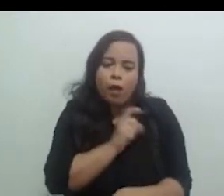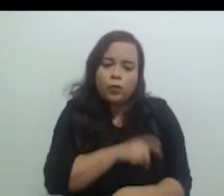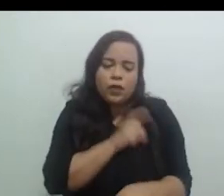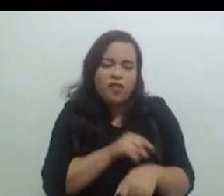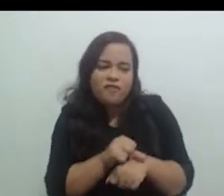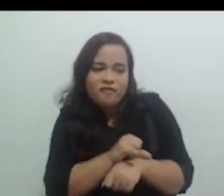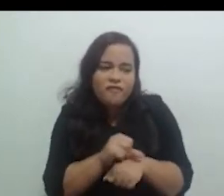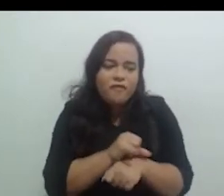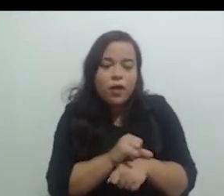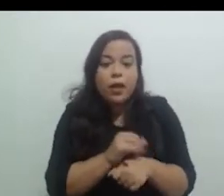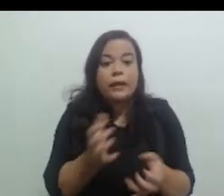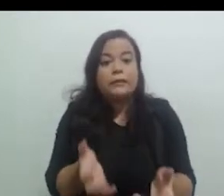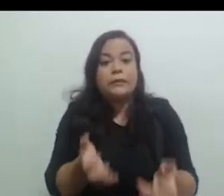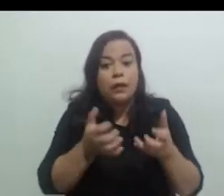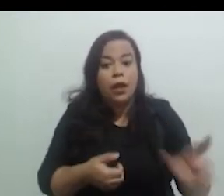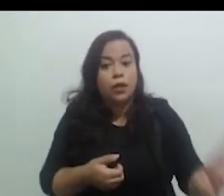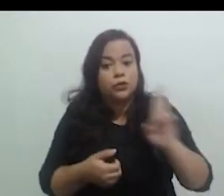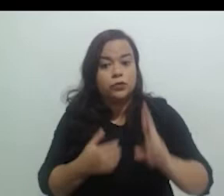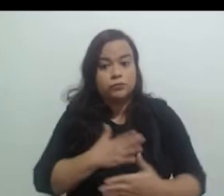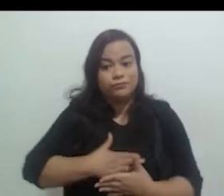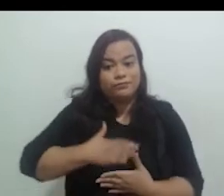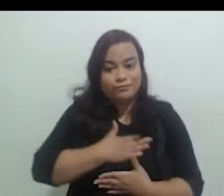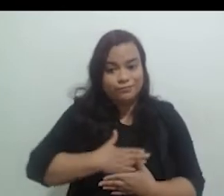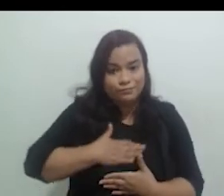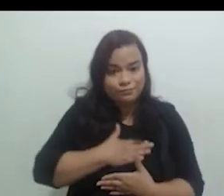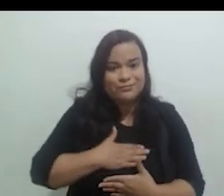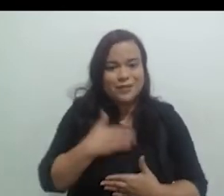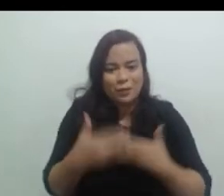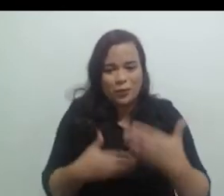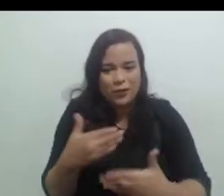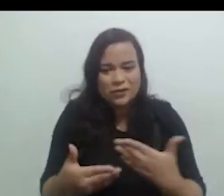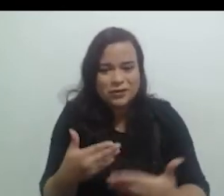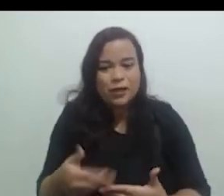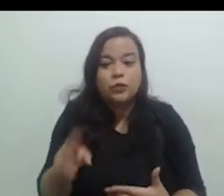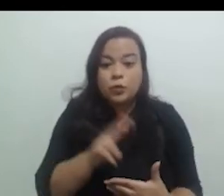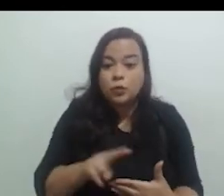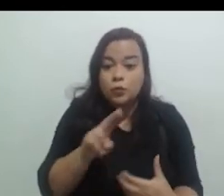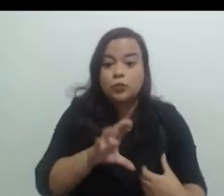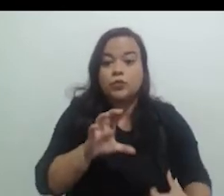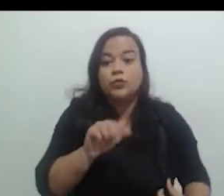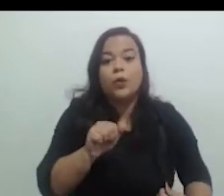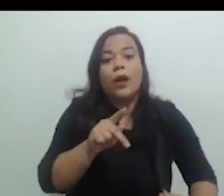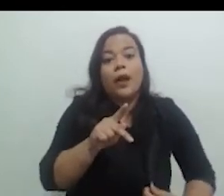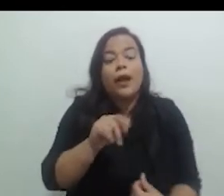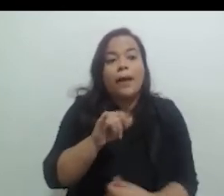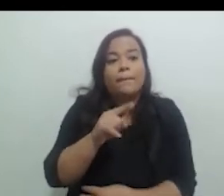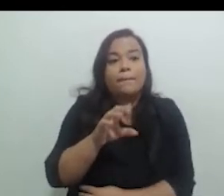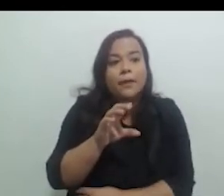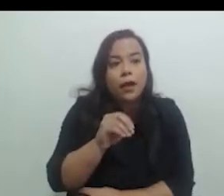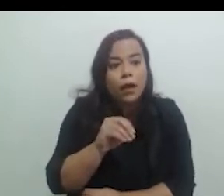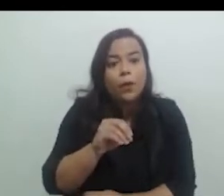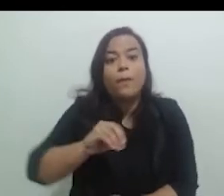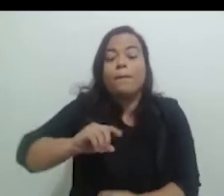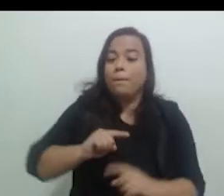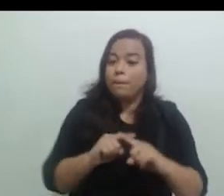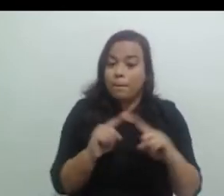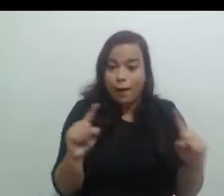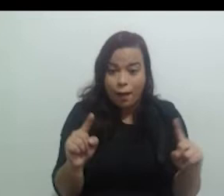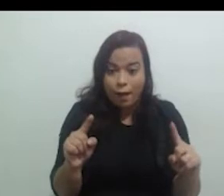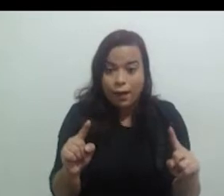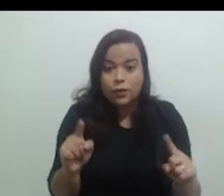usucapião. Contudo, ressalto que o juízo originário proferiu sua sentença diante da livre